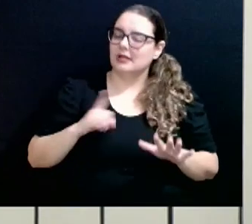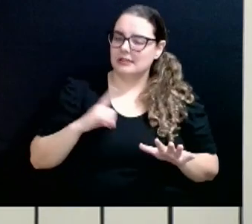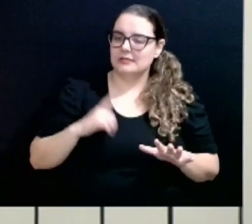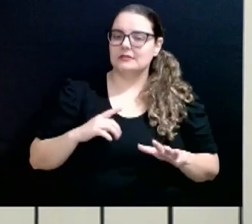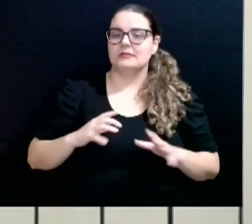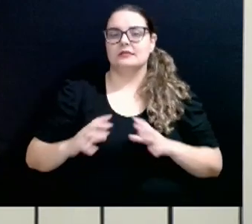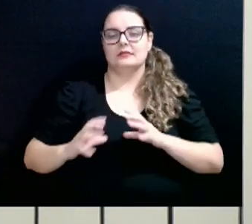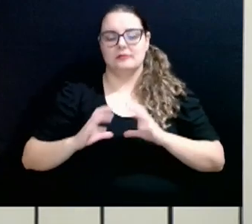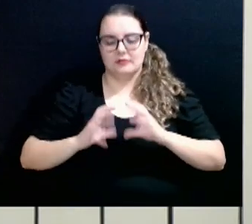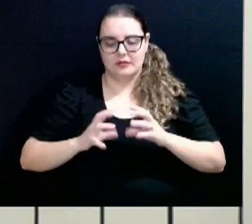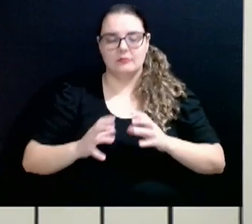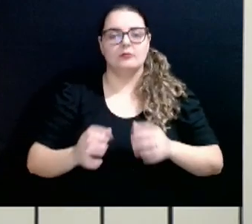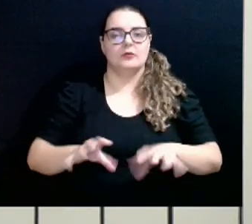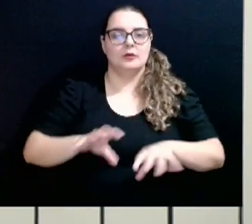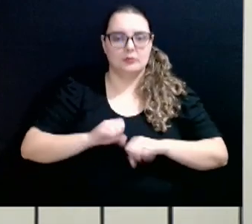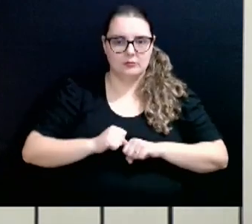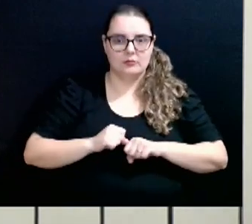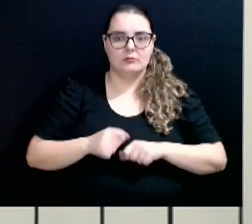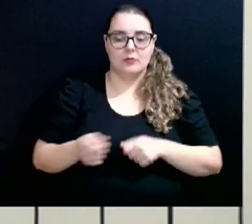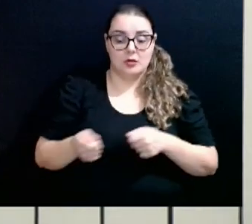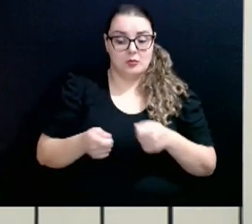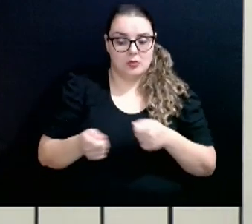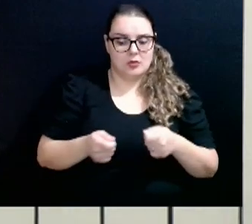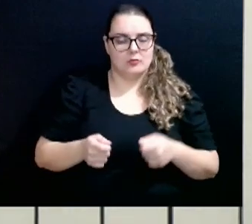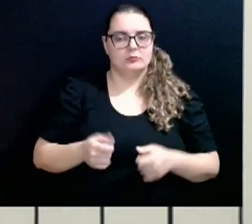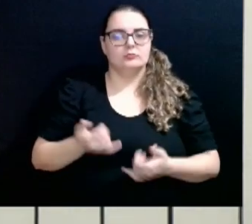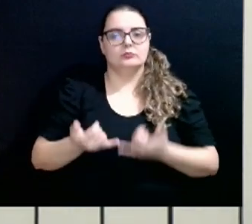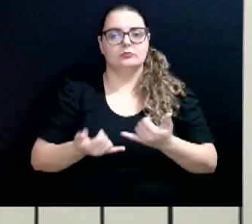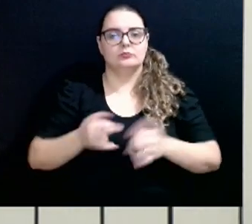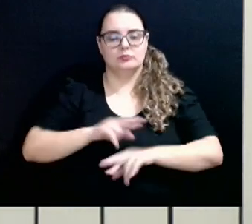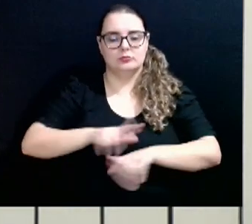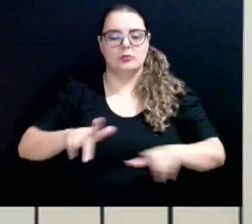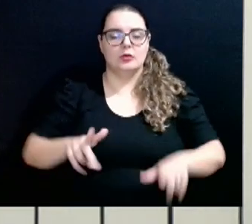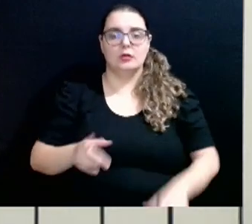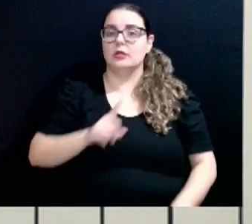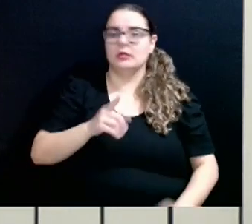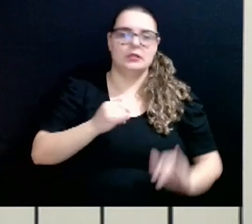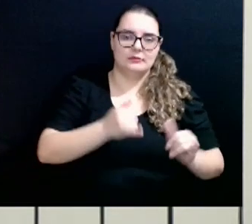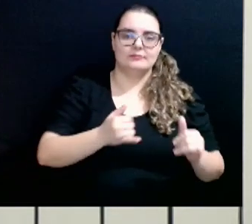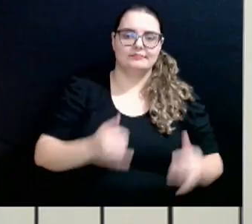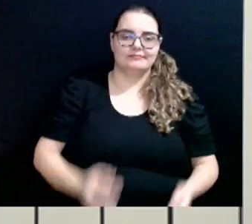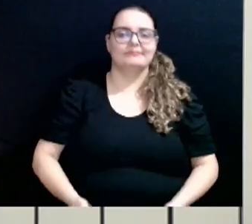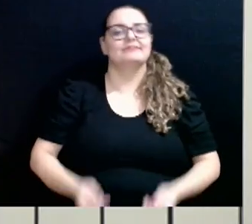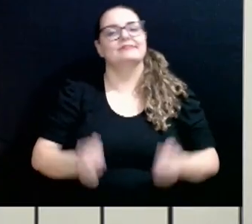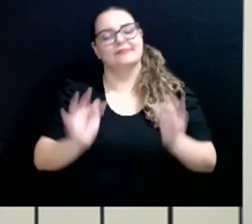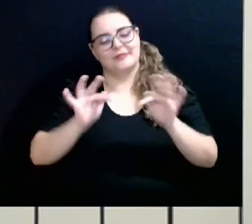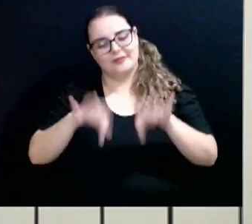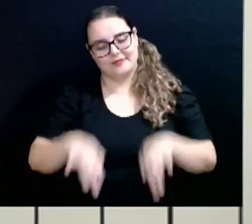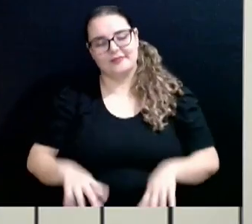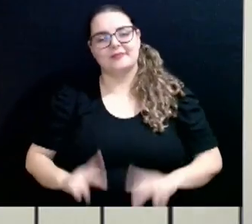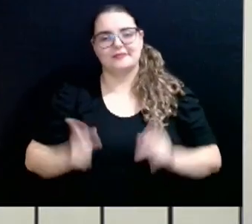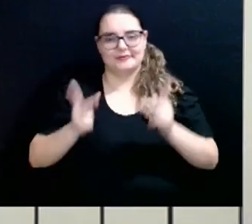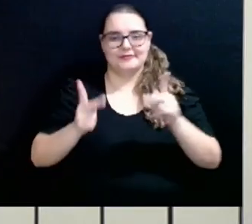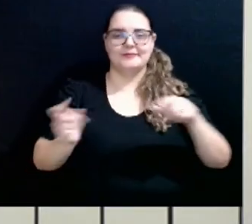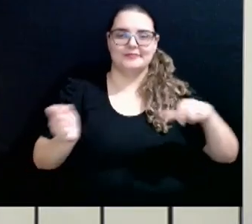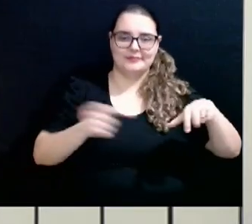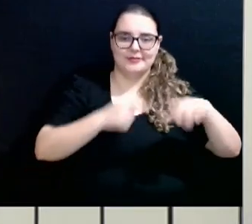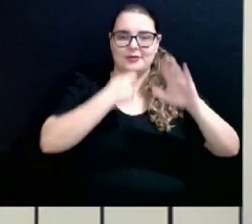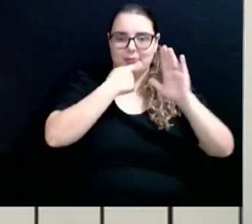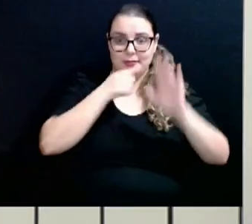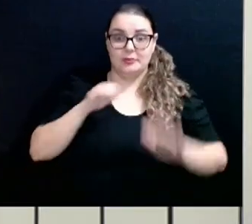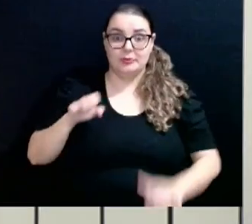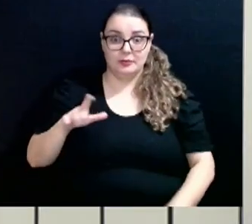mais volume de jogo, não desistiu e aí foi recompensada no fim com o gol de pênalti do Elvis.